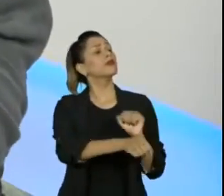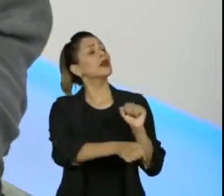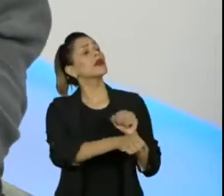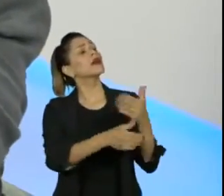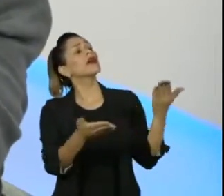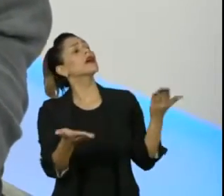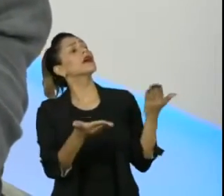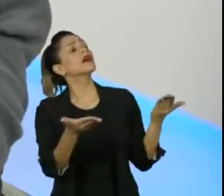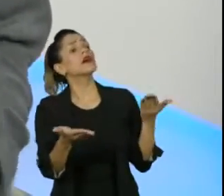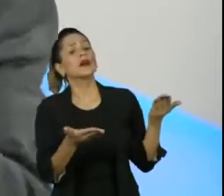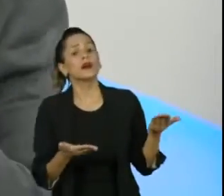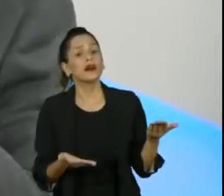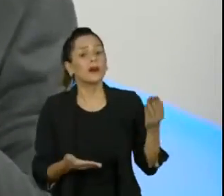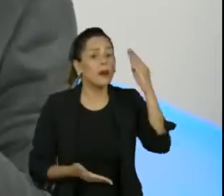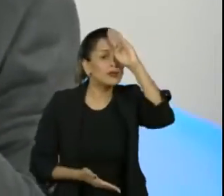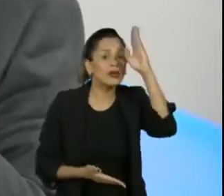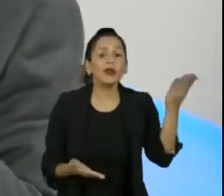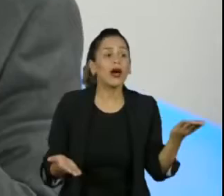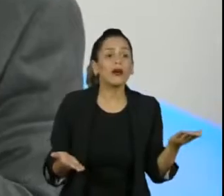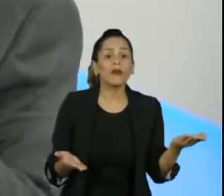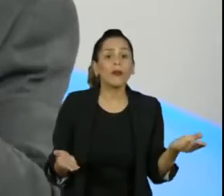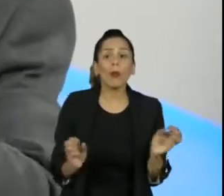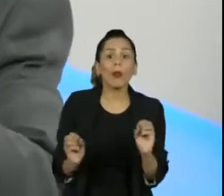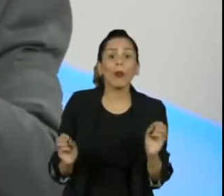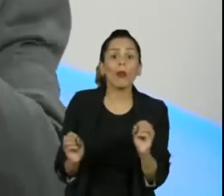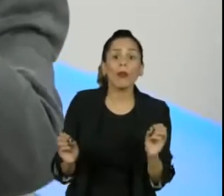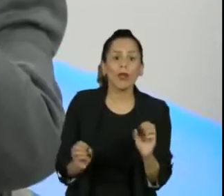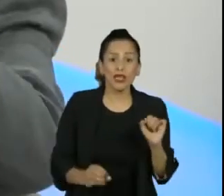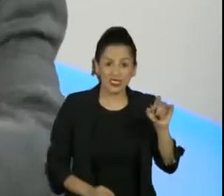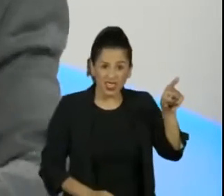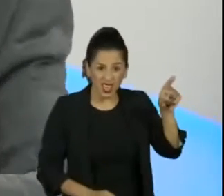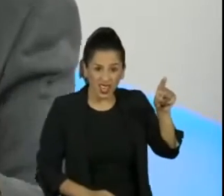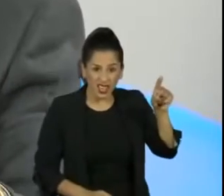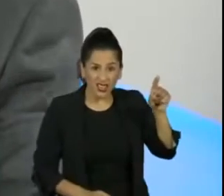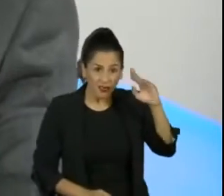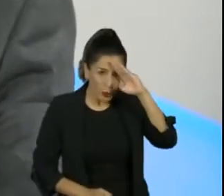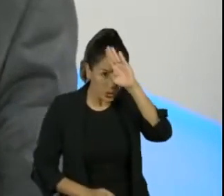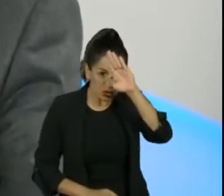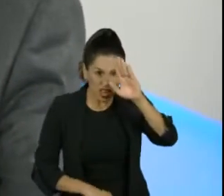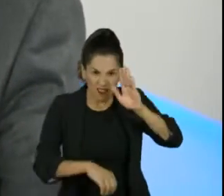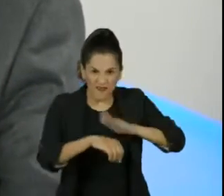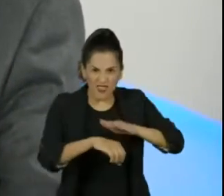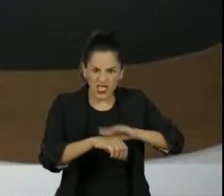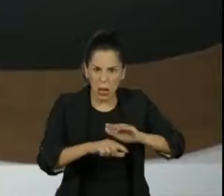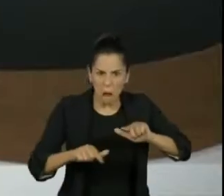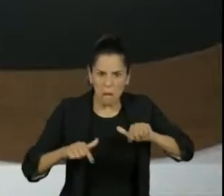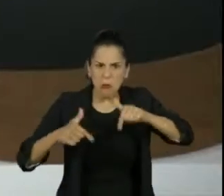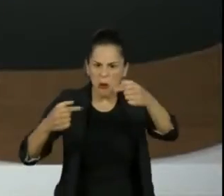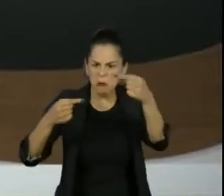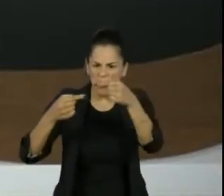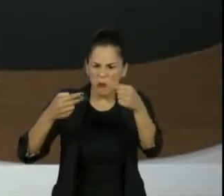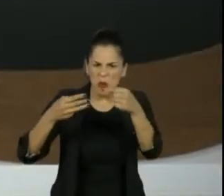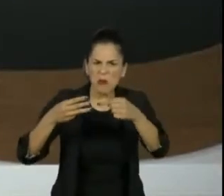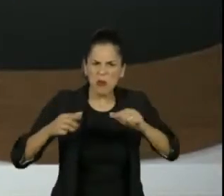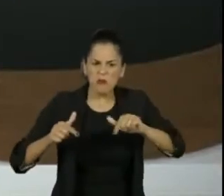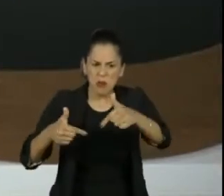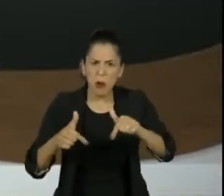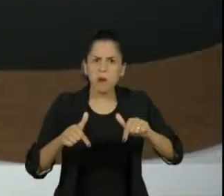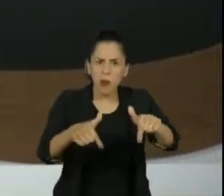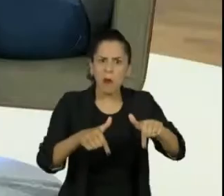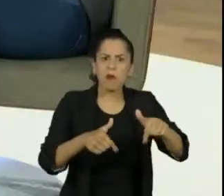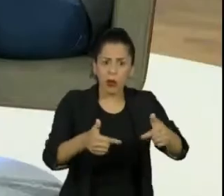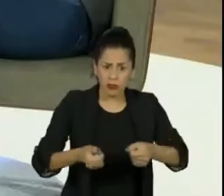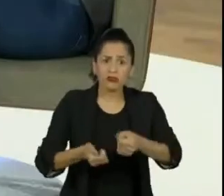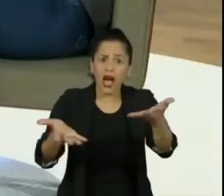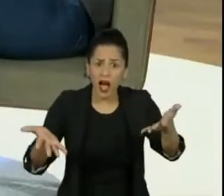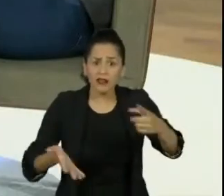República entregar, eu vou te falar, nem o anjo Gabriel ganha dele. Se não entregar para a população o